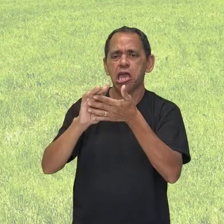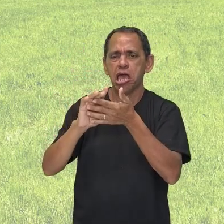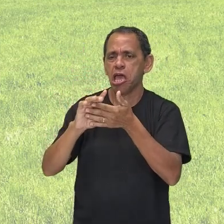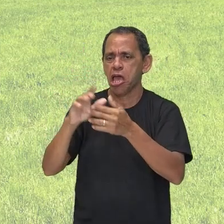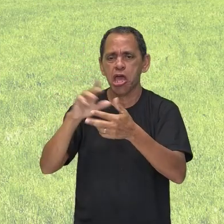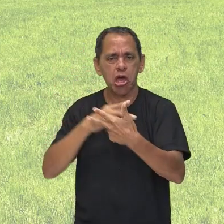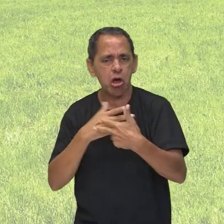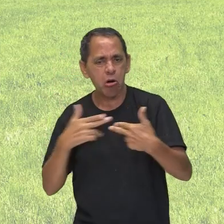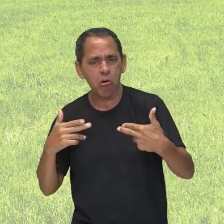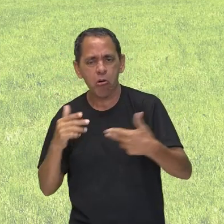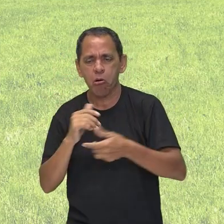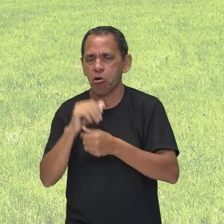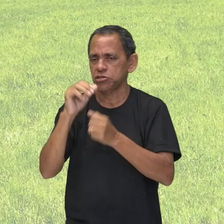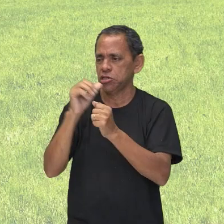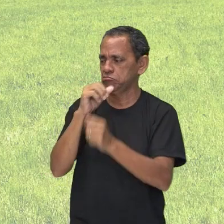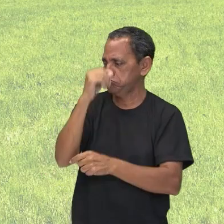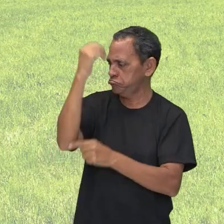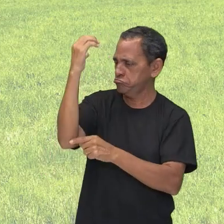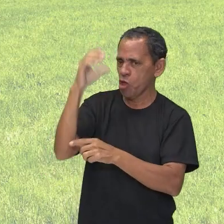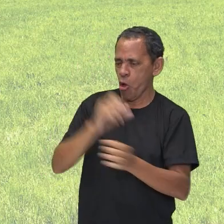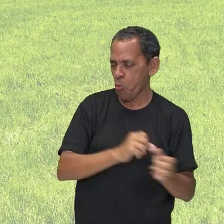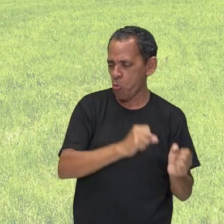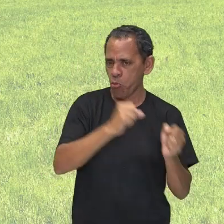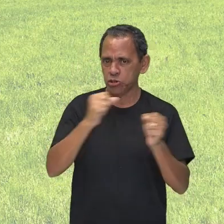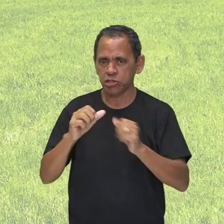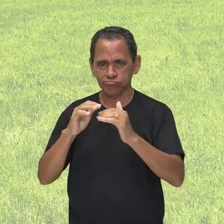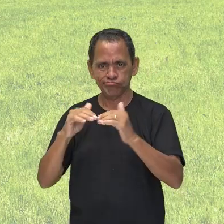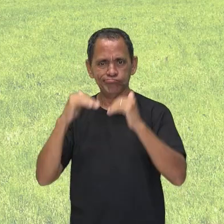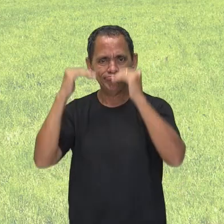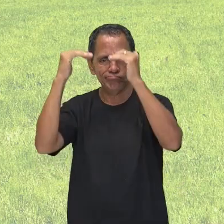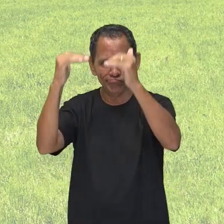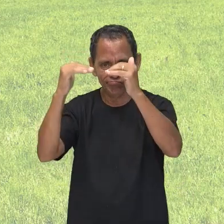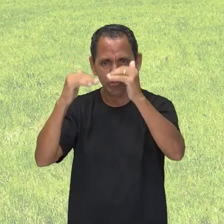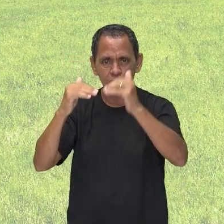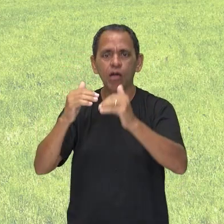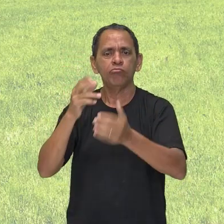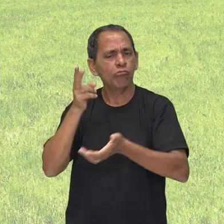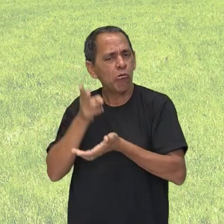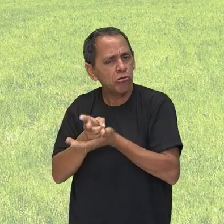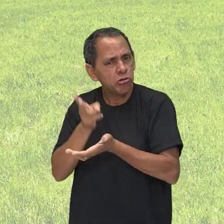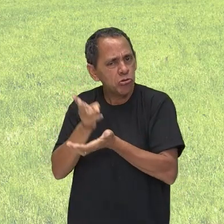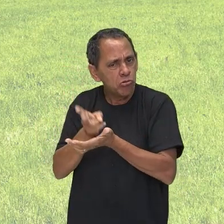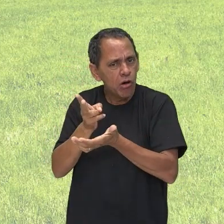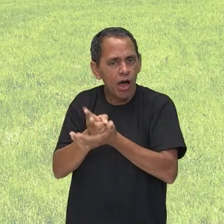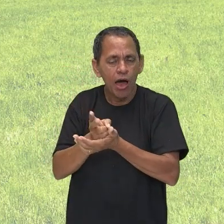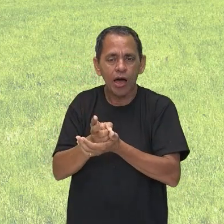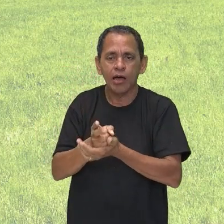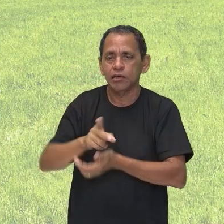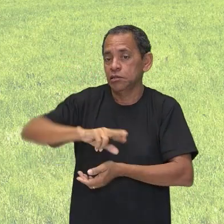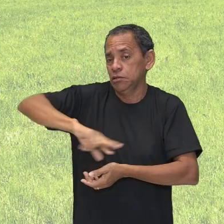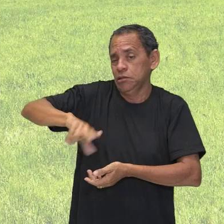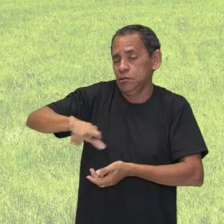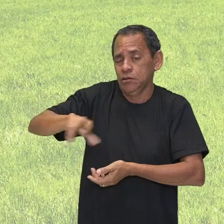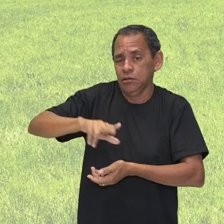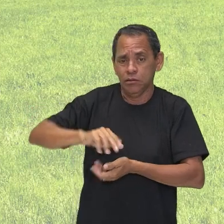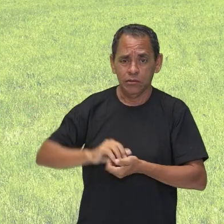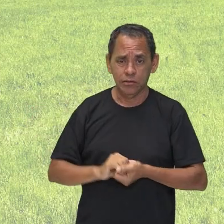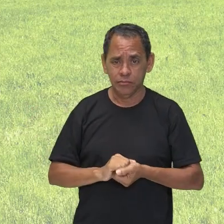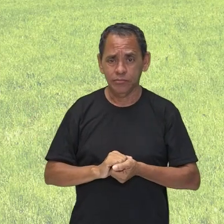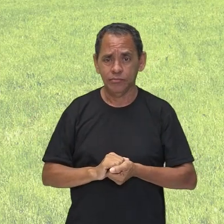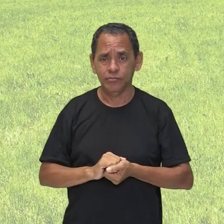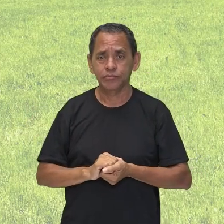perseverança, o poder da superação, não importa se você se sente sozinho, você tem capacidade de